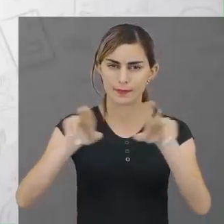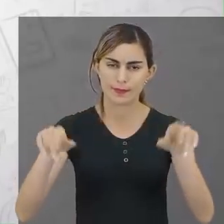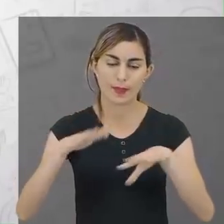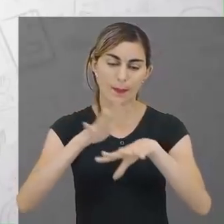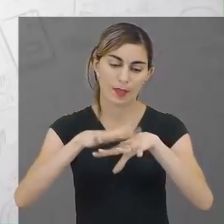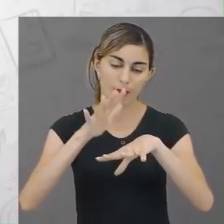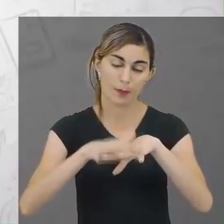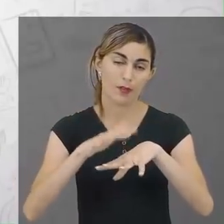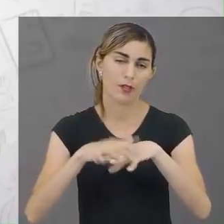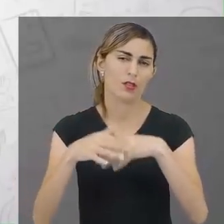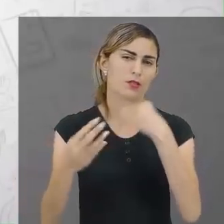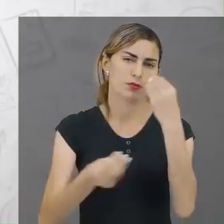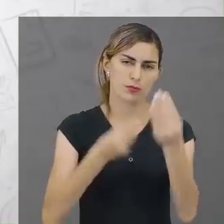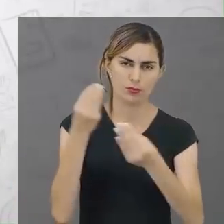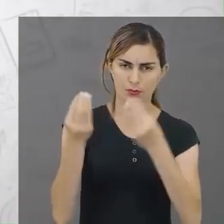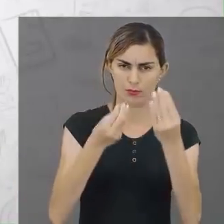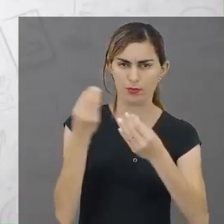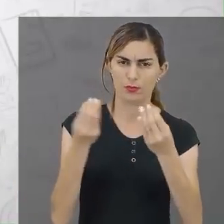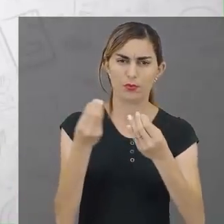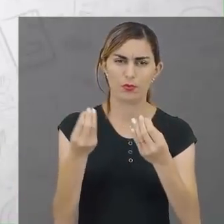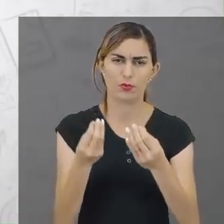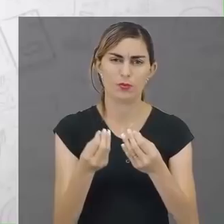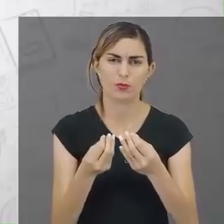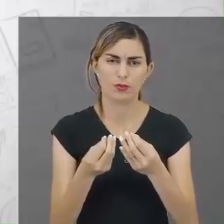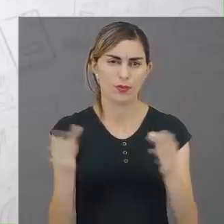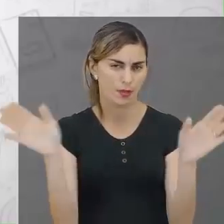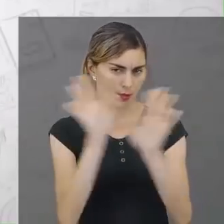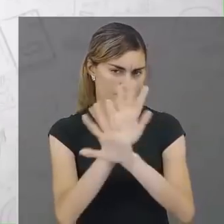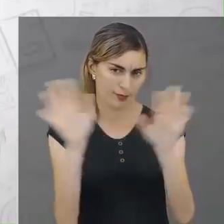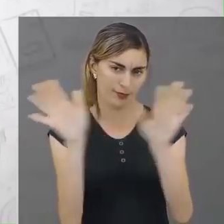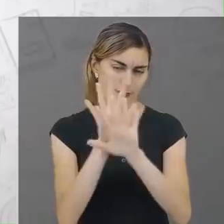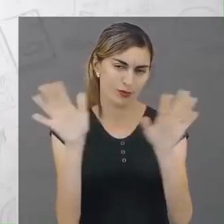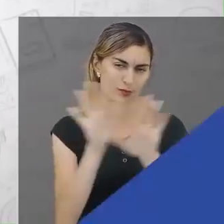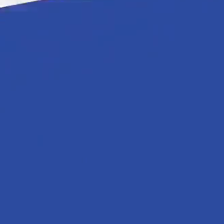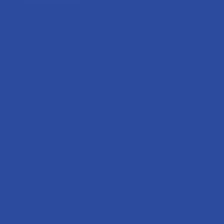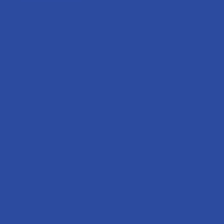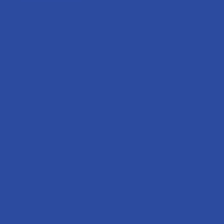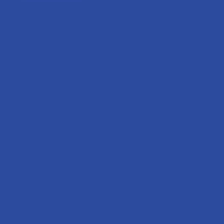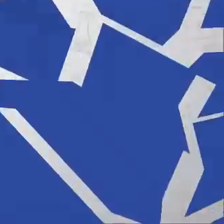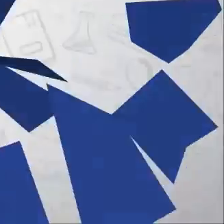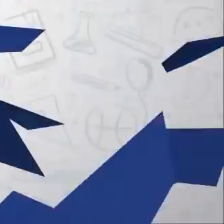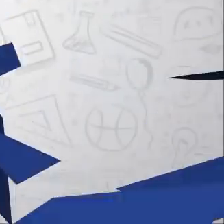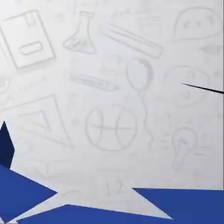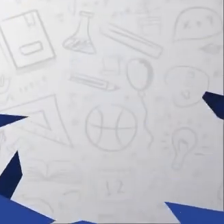realizar operações matemáticas utilizando algoritmos. Até lá, tchau, tchau.